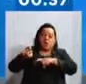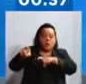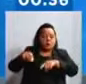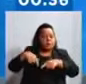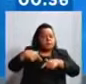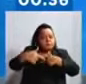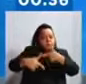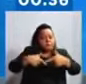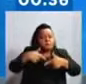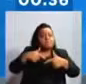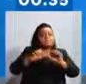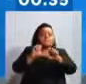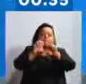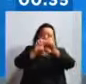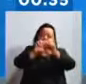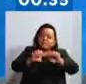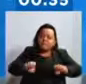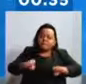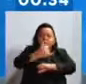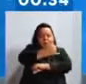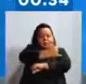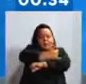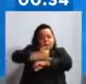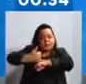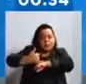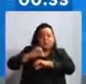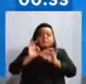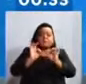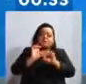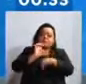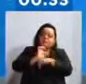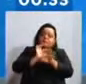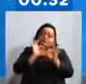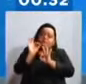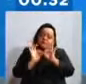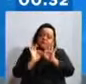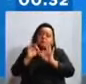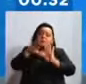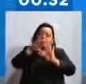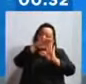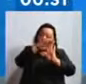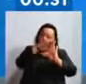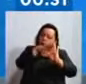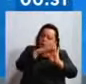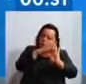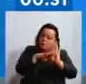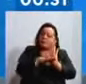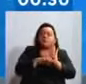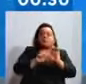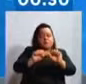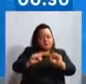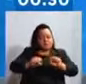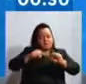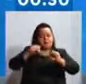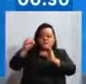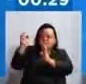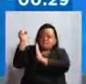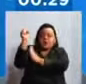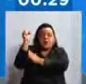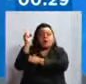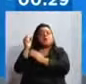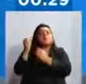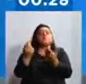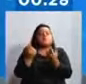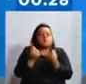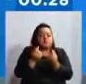de infraestrutura de estradas. Uma série de medidas que nós vamos tomar, para quê? Para fortalecer a renda,